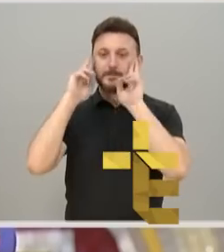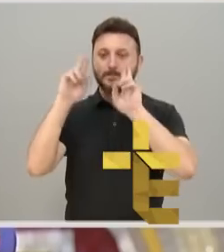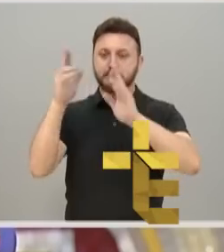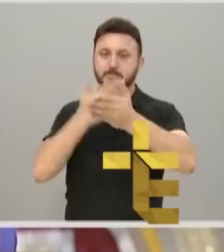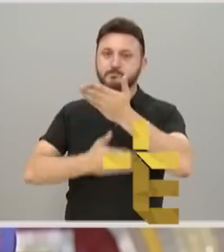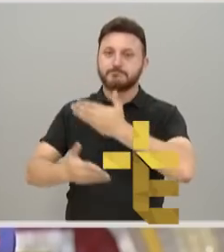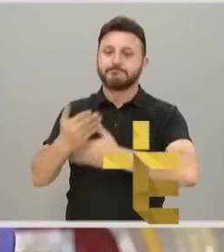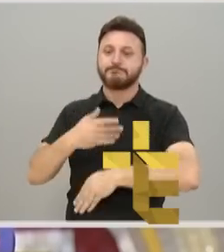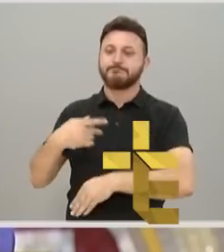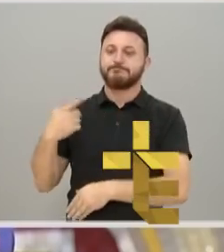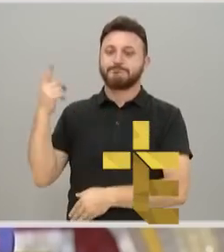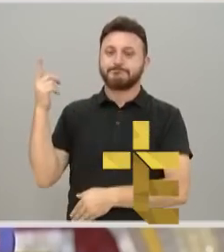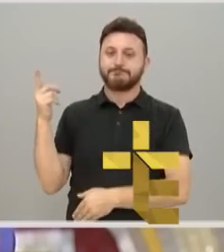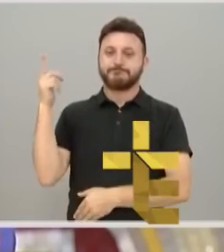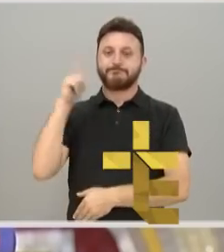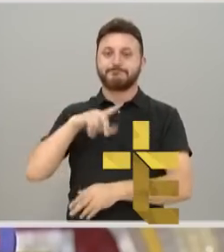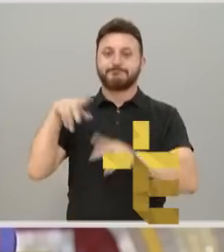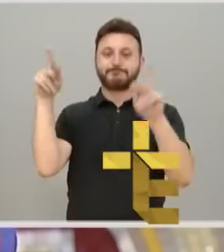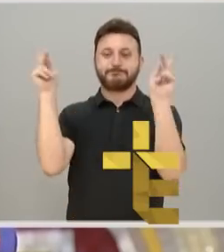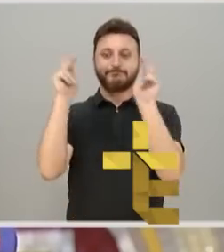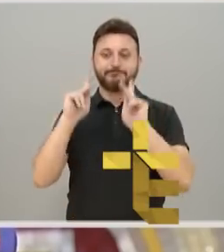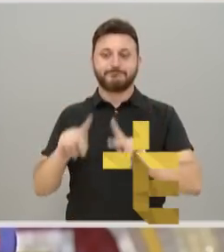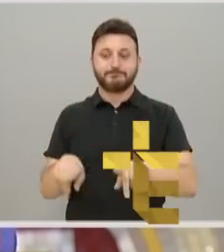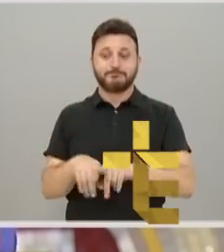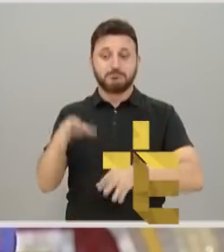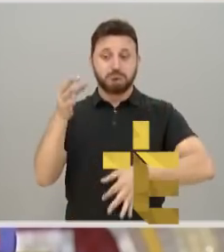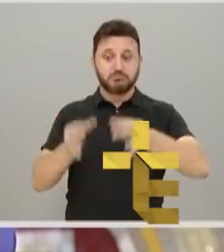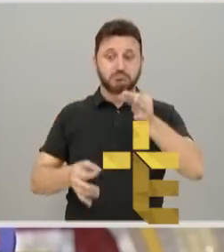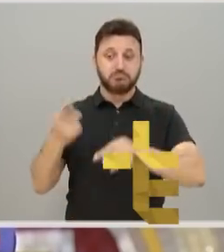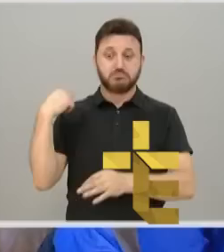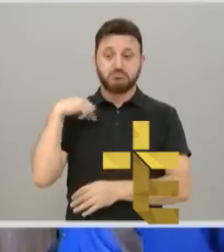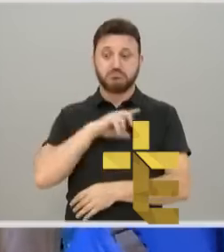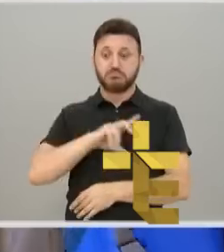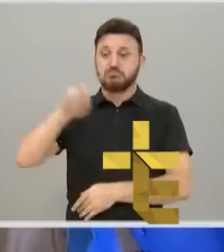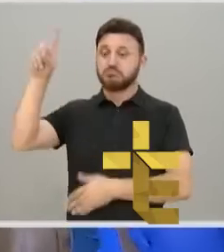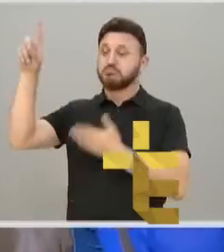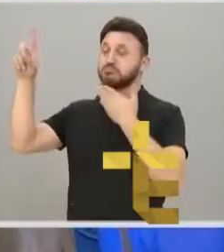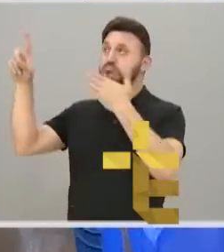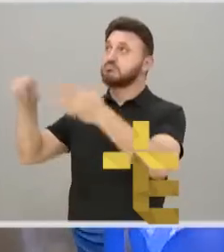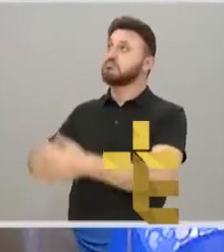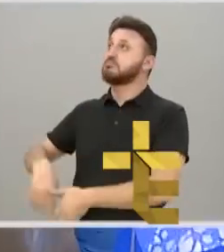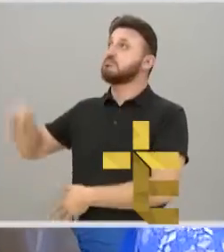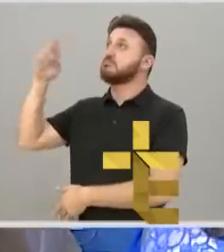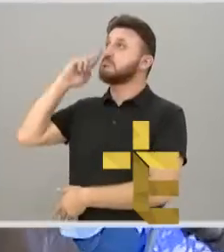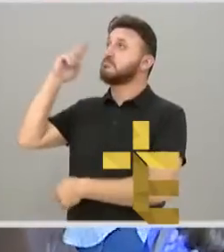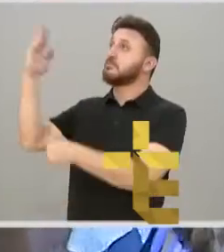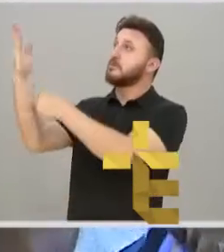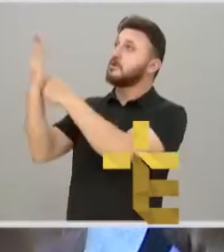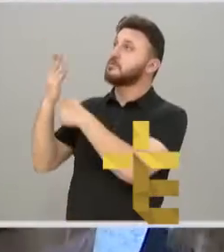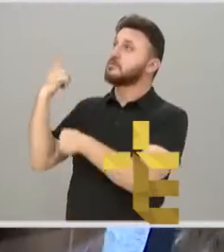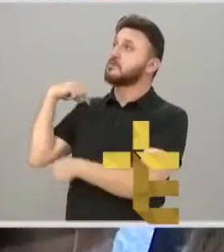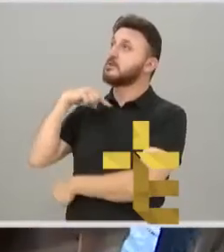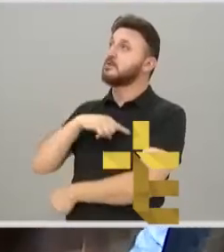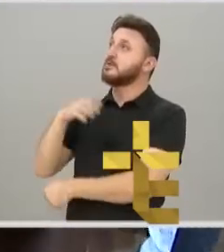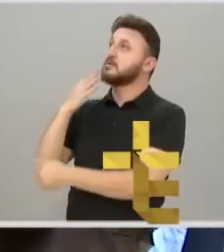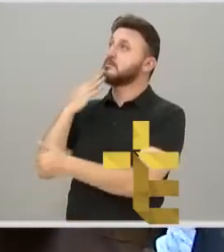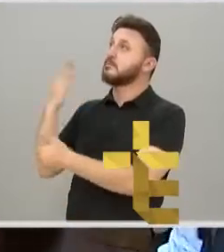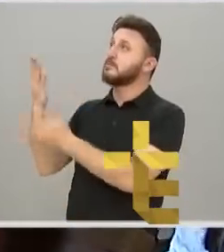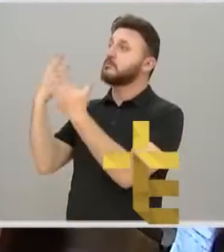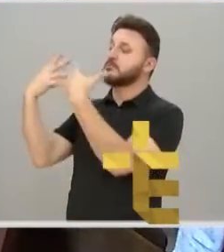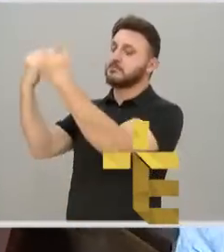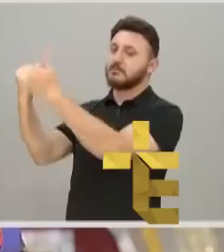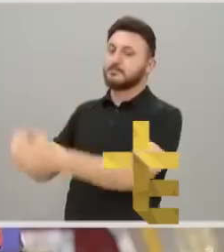ao outro, alcancemos a paz e a justiça, rezemos. Senhor, sede favorável à